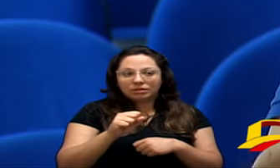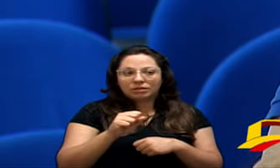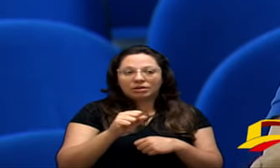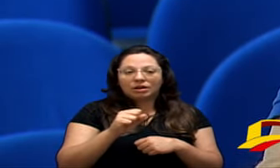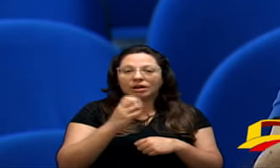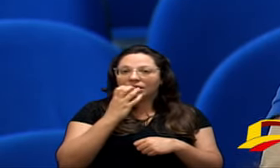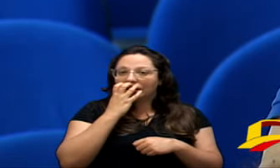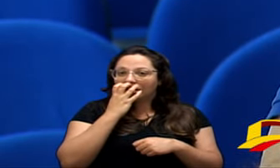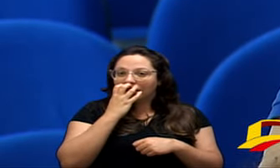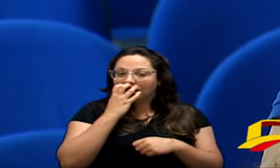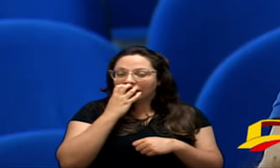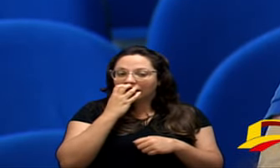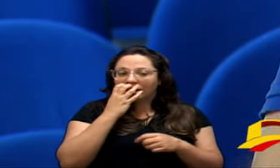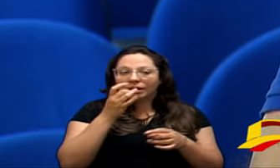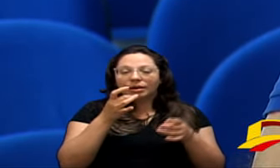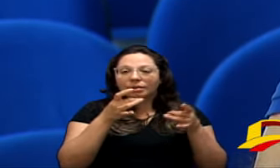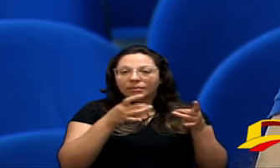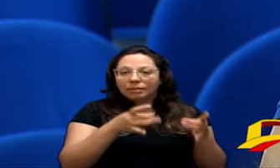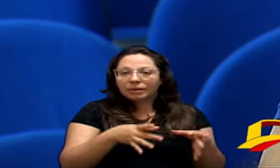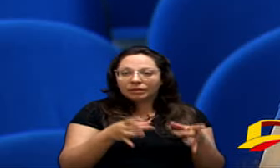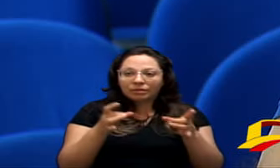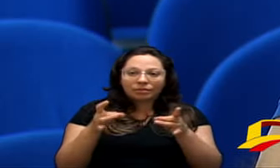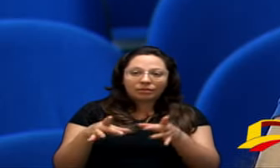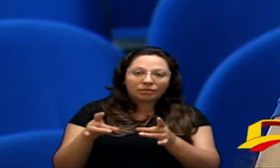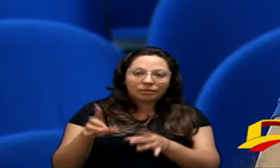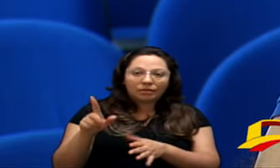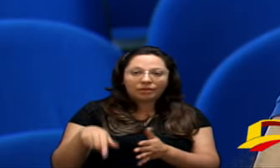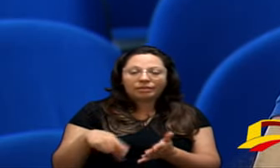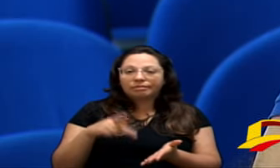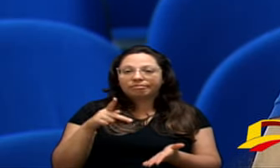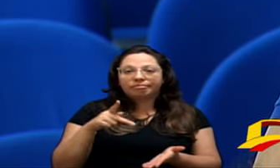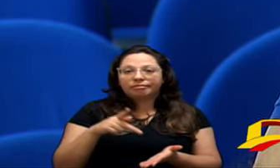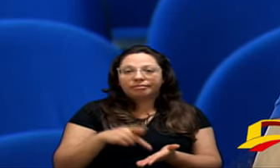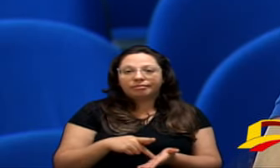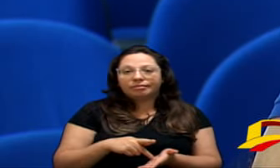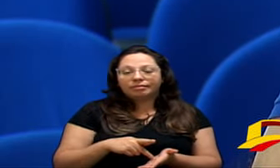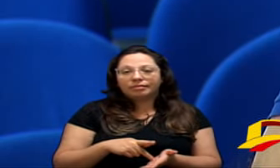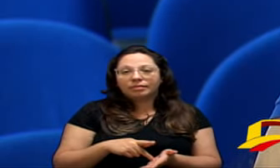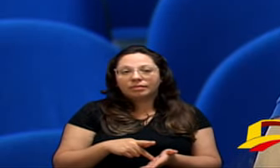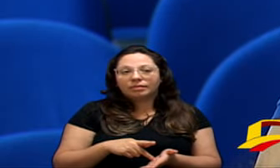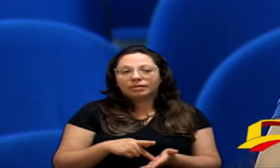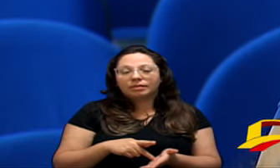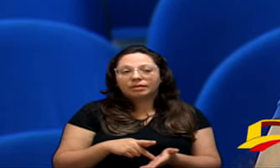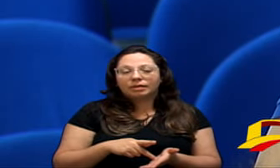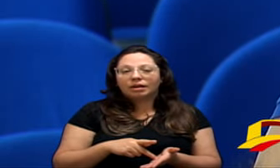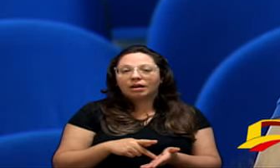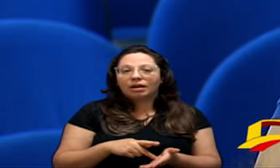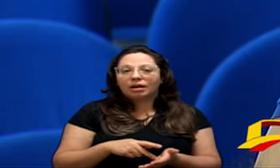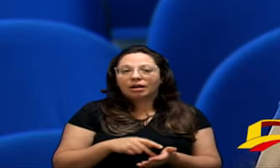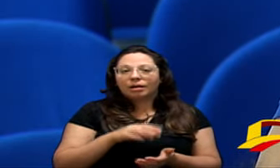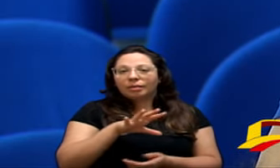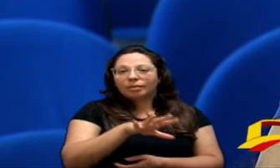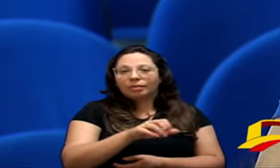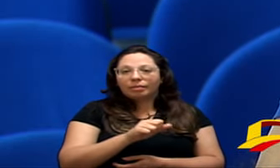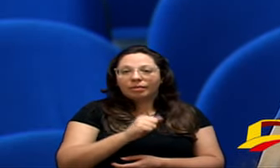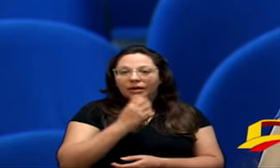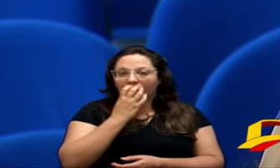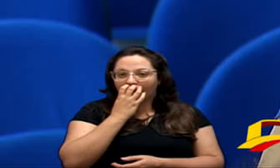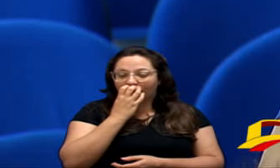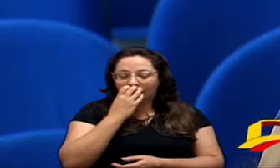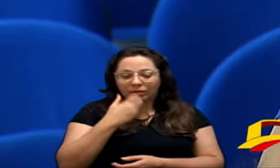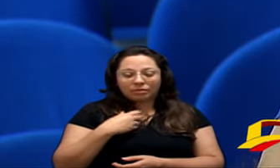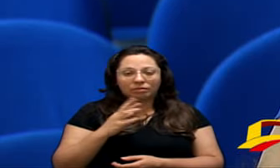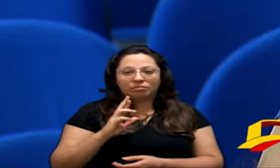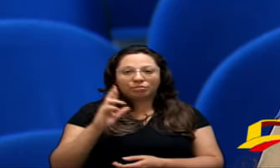cães é uma realidade no nosso país nas nossas cidades a posse irresponsável dos cães é